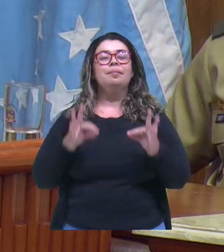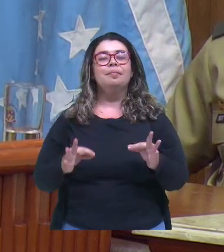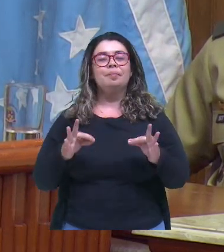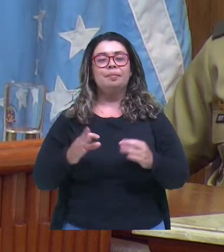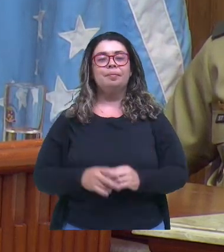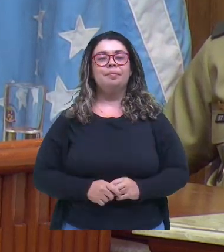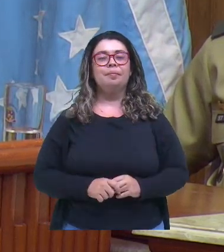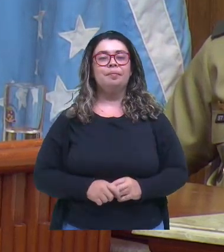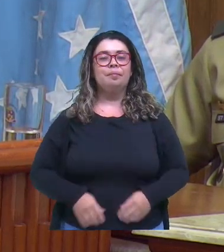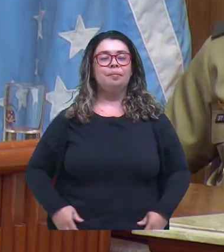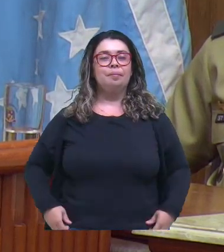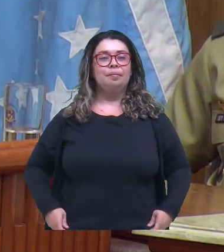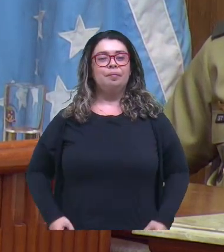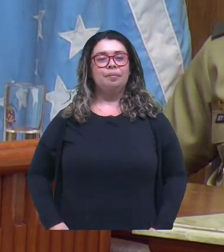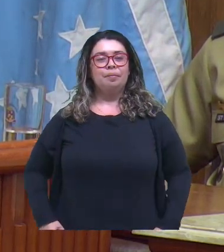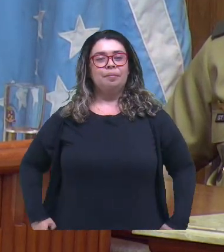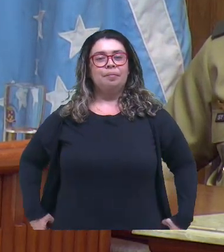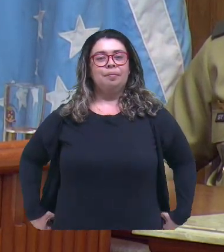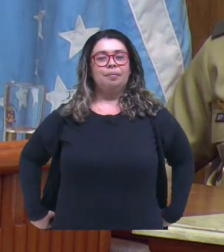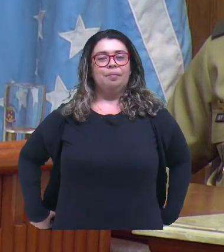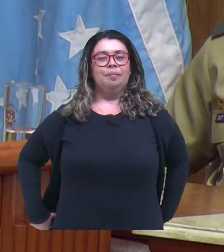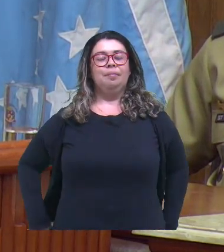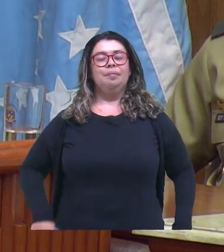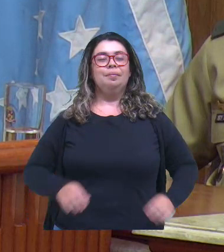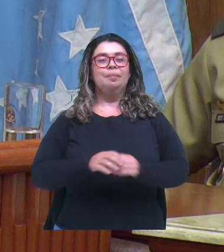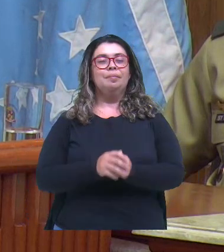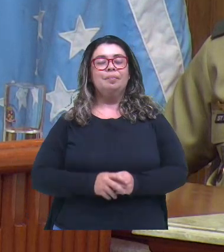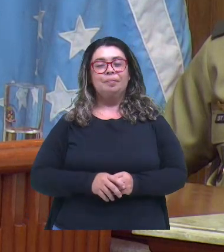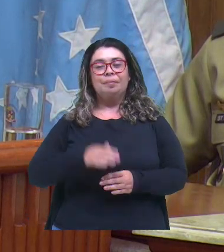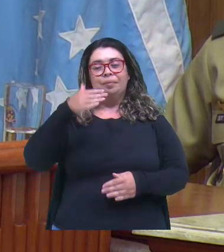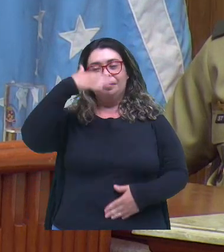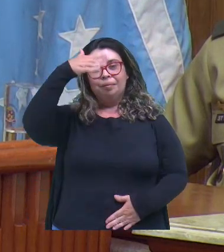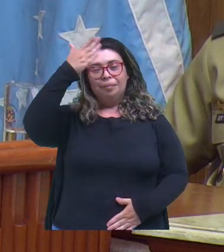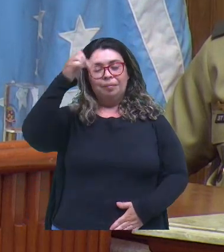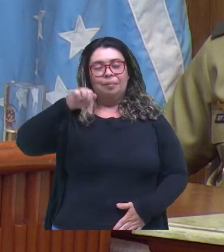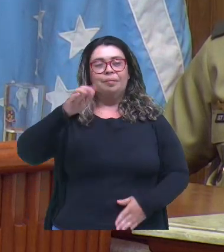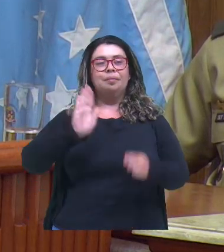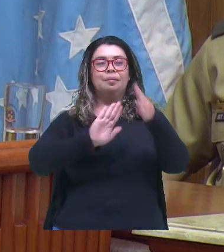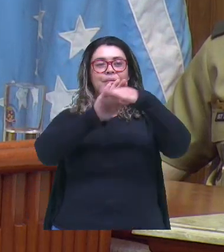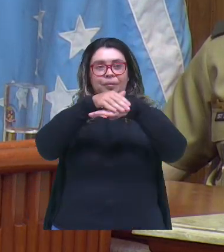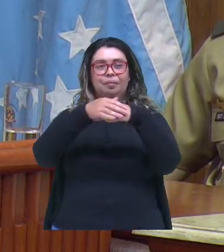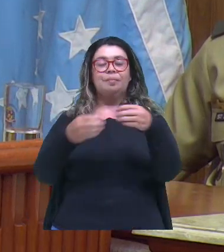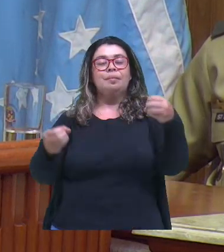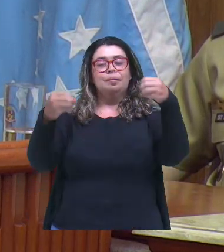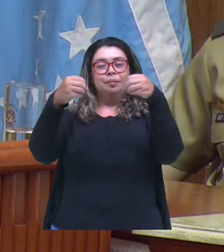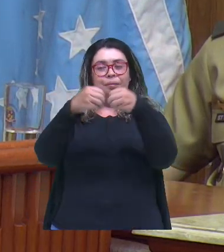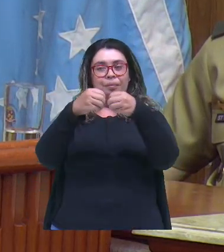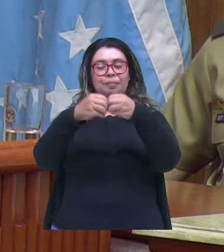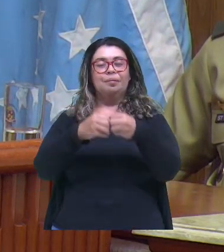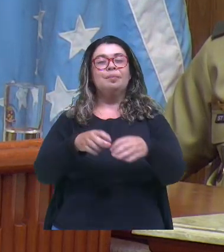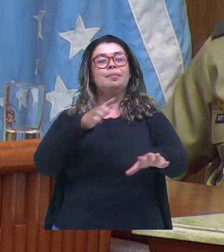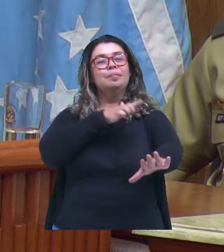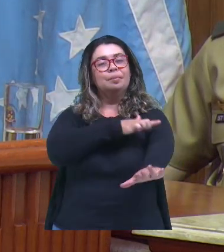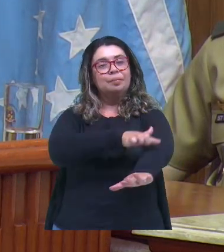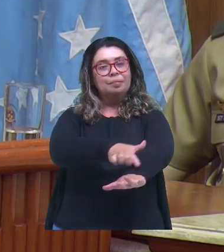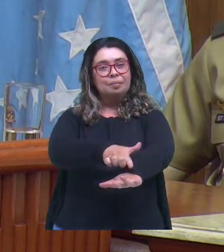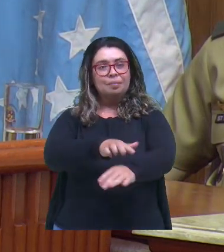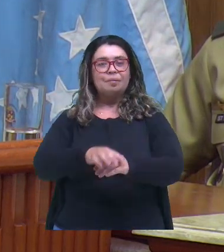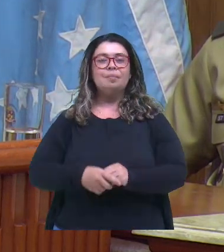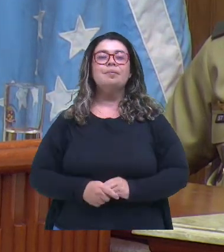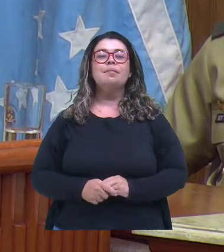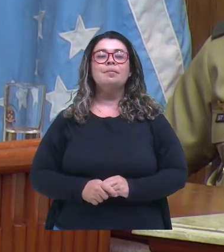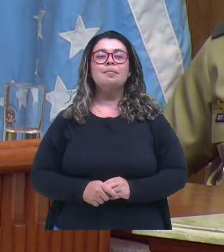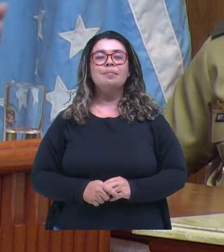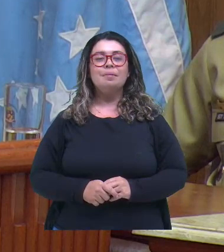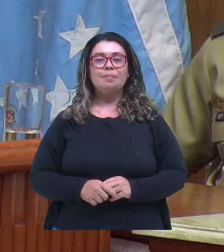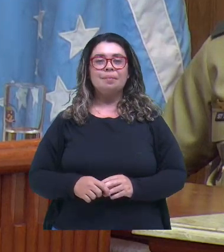né, que os senhores e as senhoras aqui homenageados essa noite são merecedores de tamanha honraria. Honraria essa